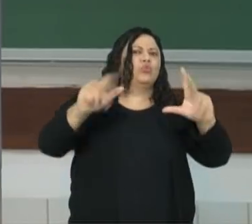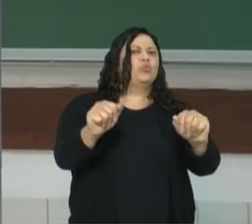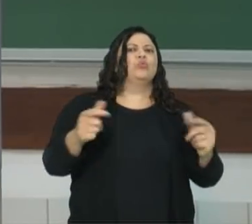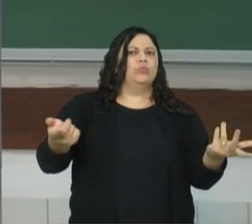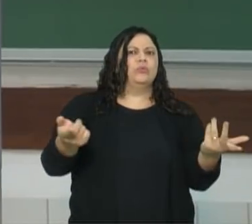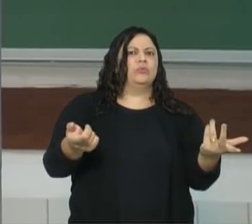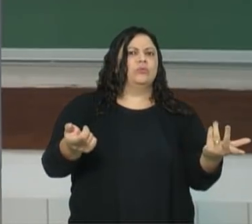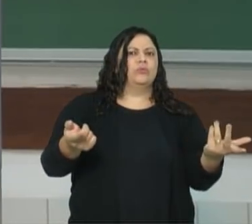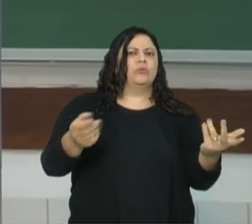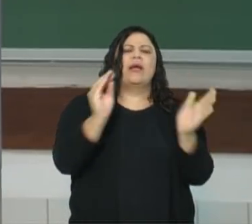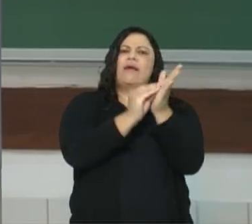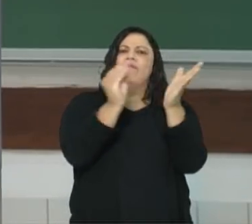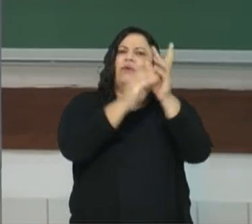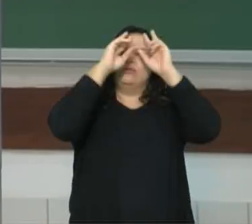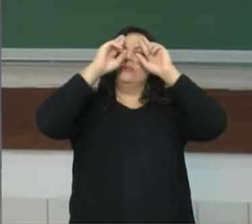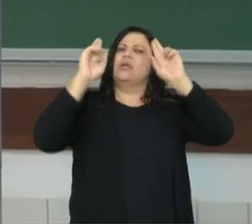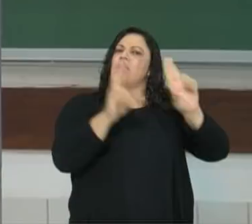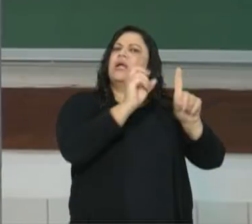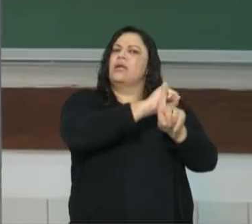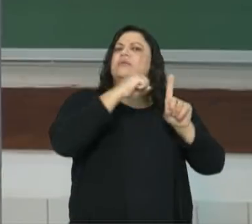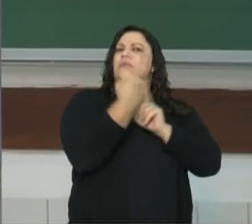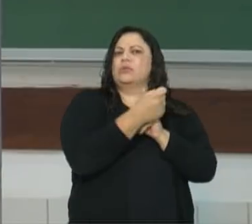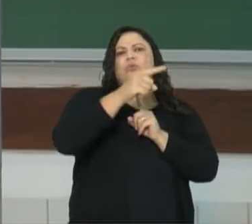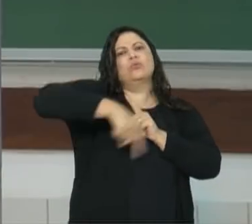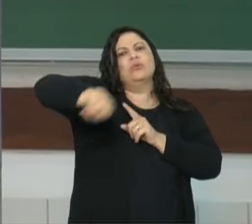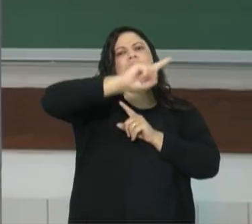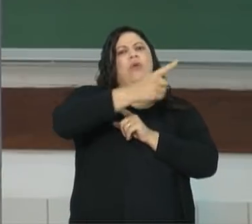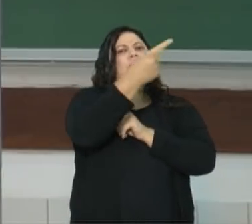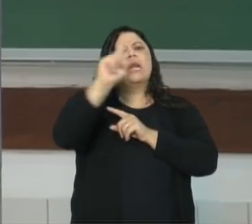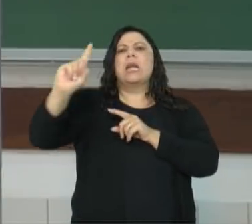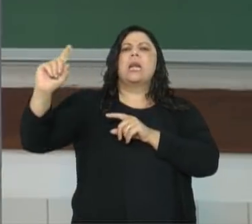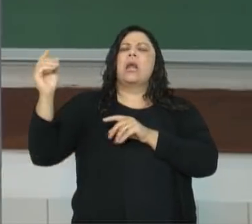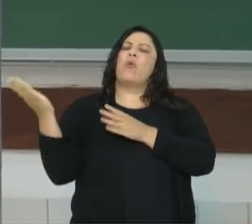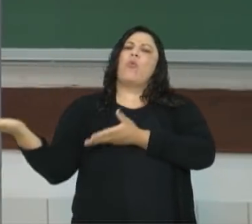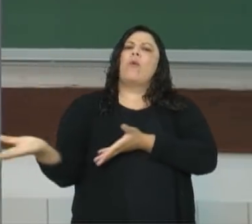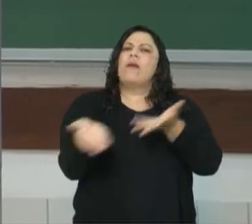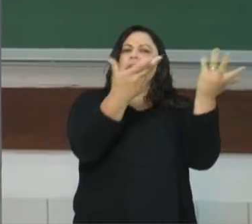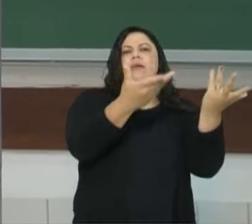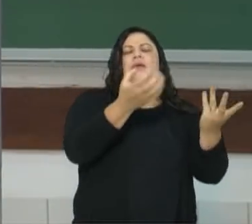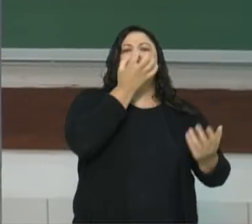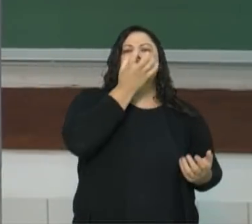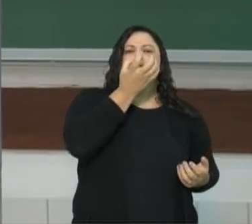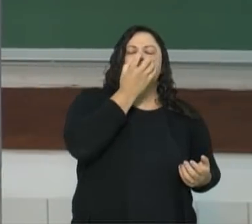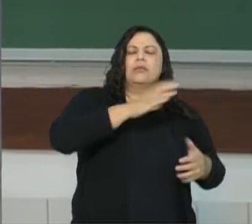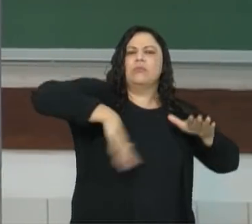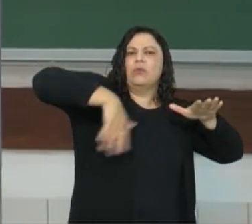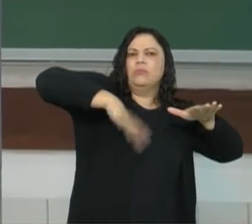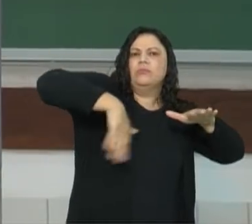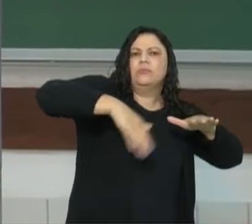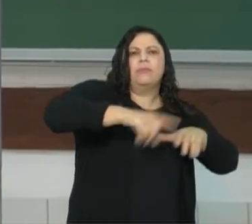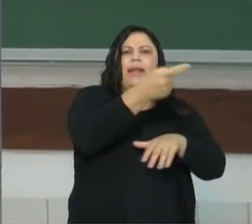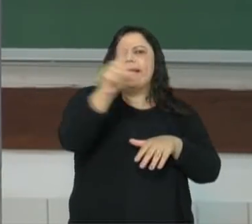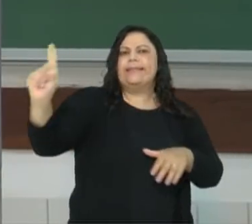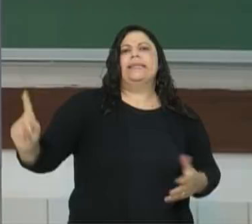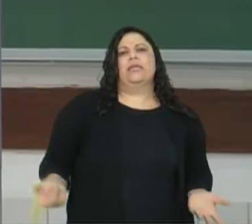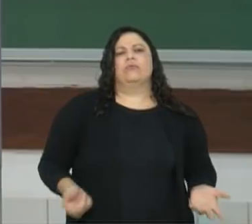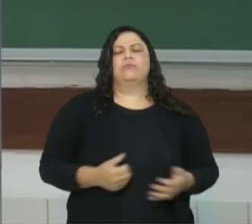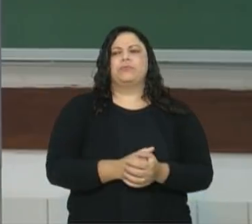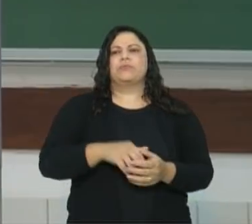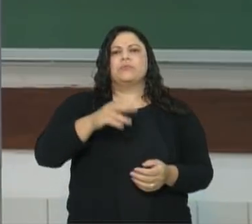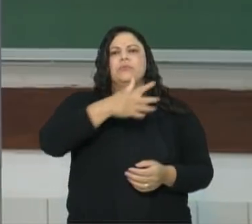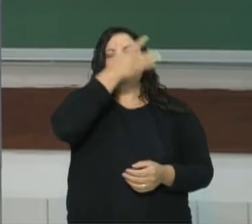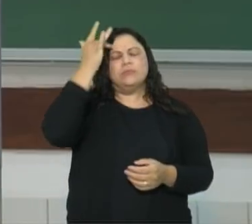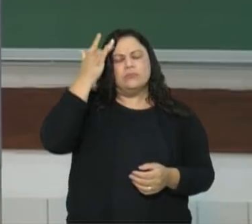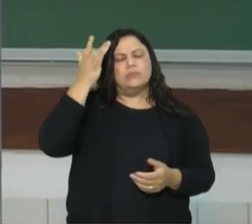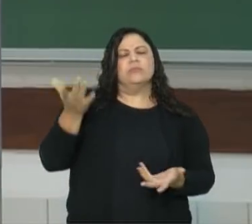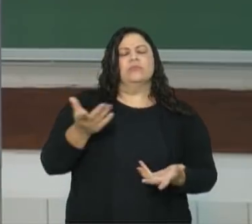social isso. Não leve o seu animal de companhia para as praias. Não, o pessoal que mora na região dos lagos e represas,